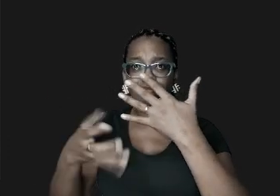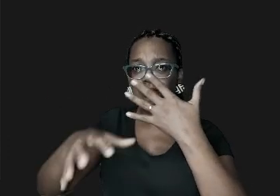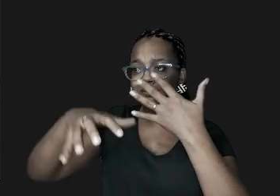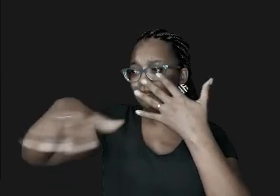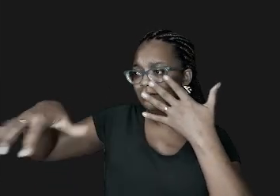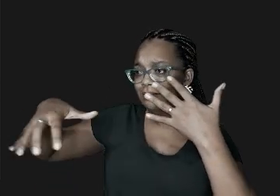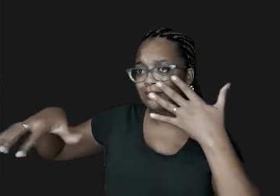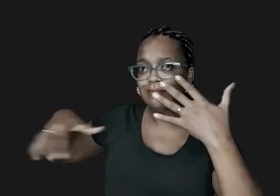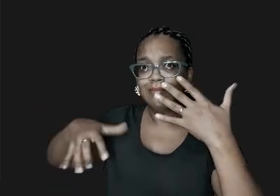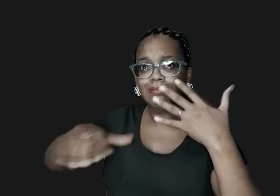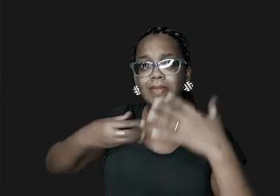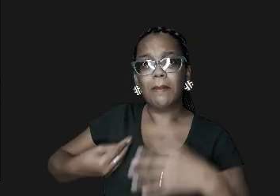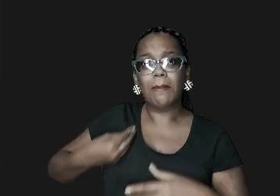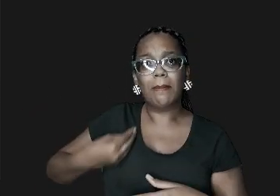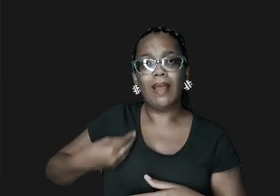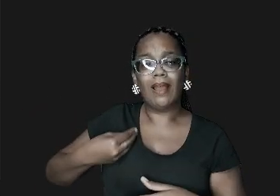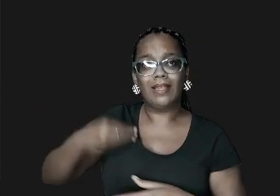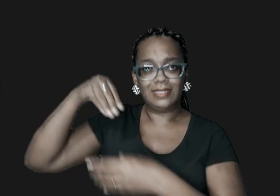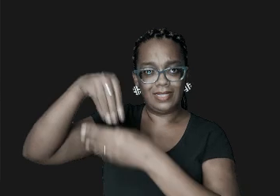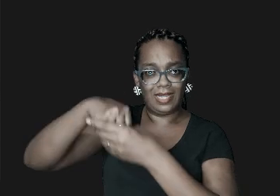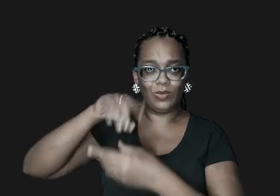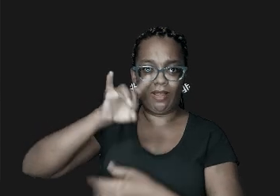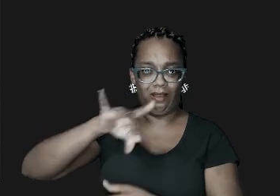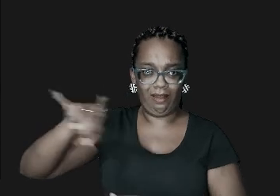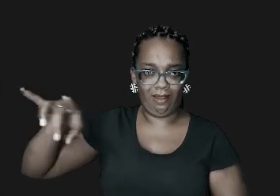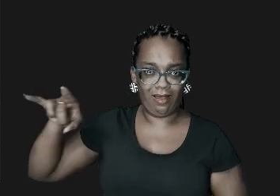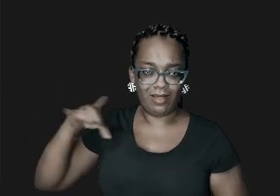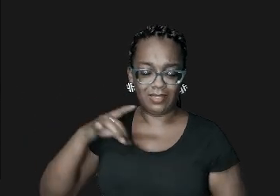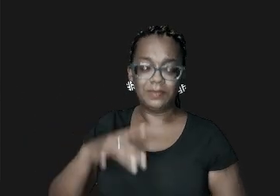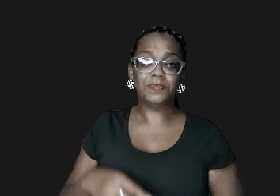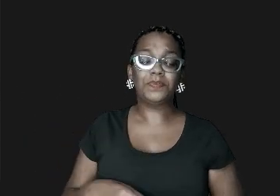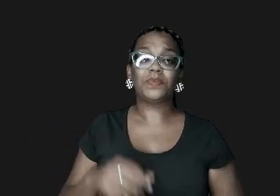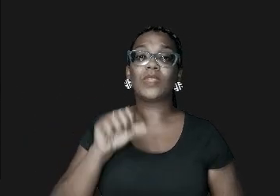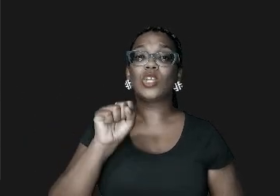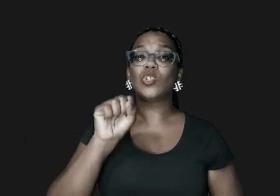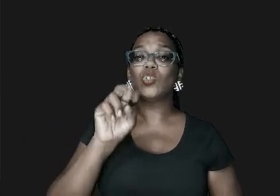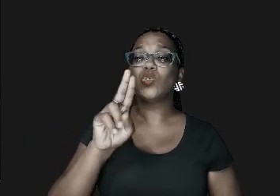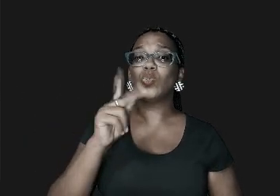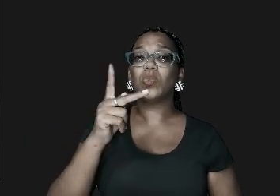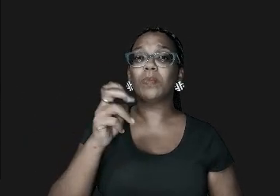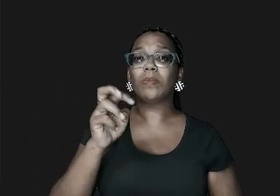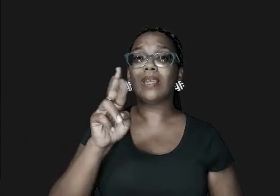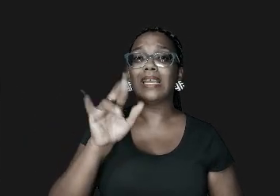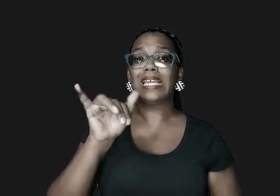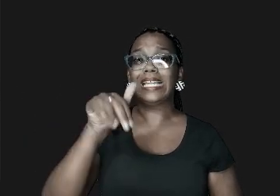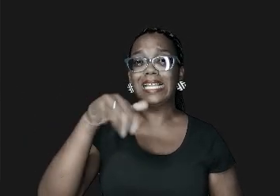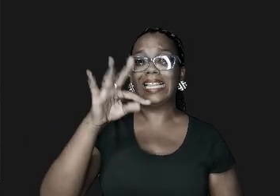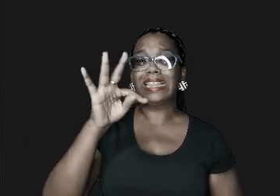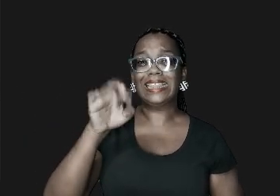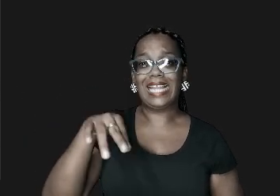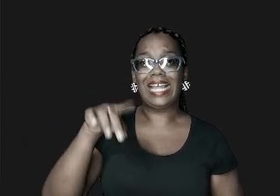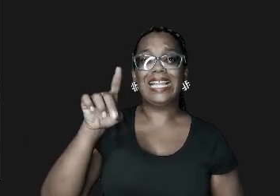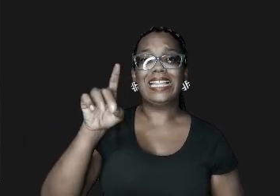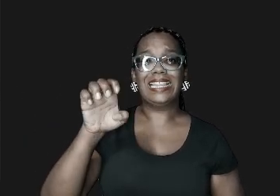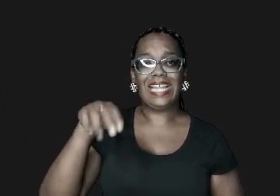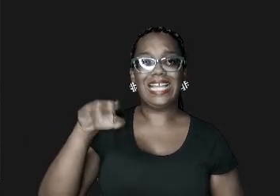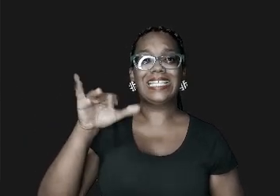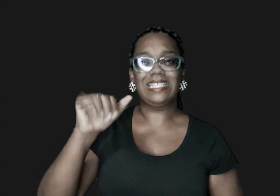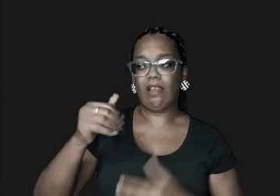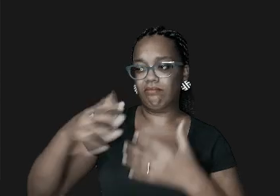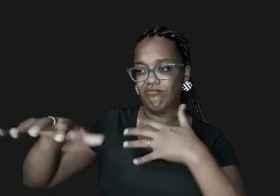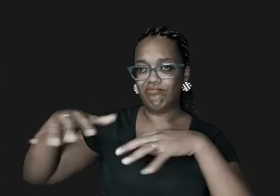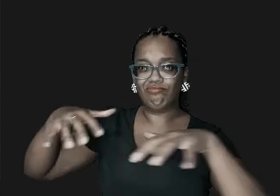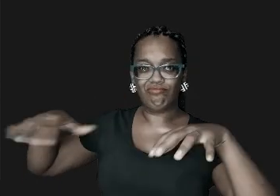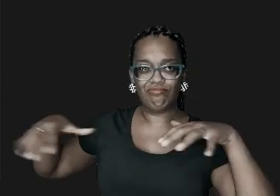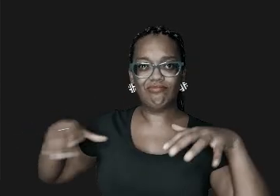por superintendências cada Superintendência com o seu participante né supervisor na